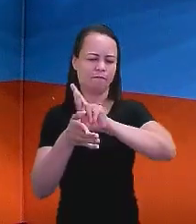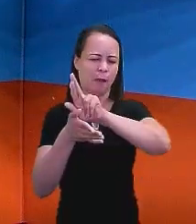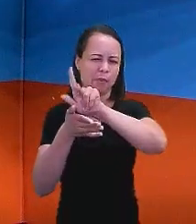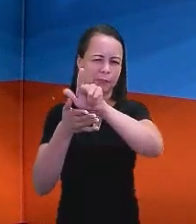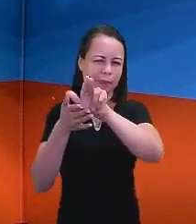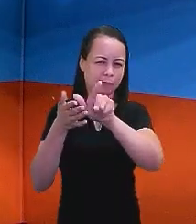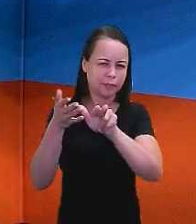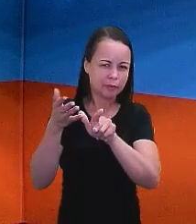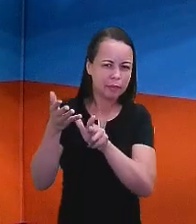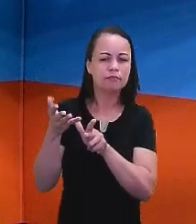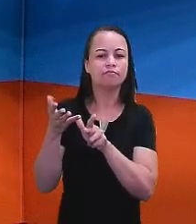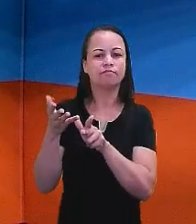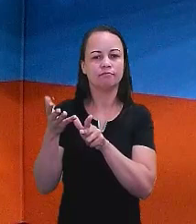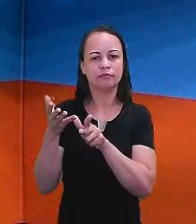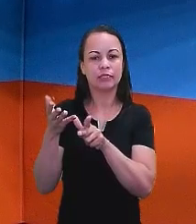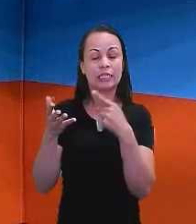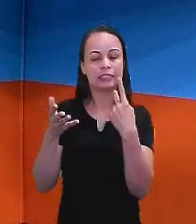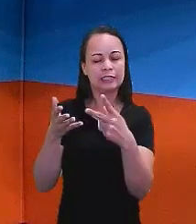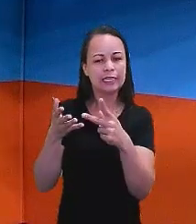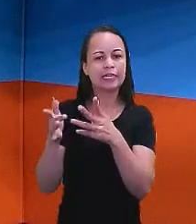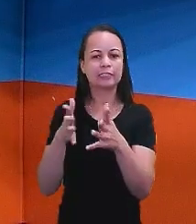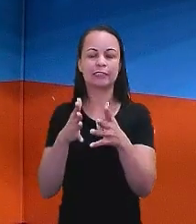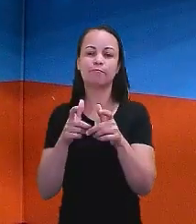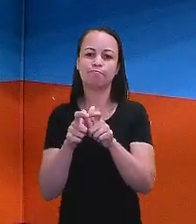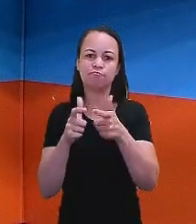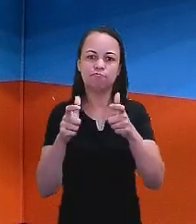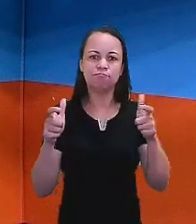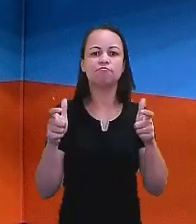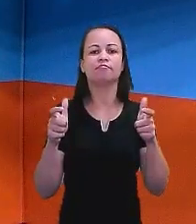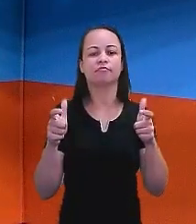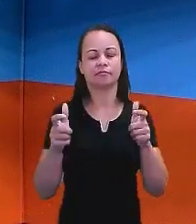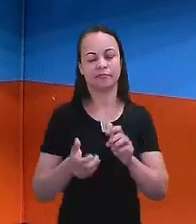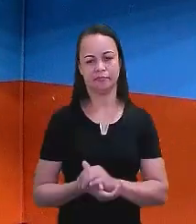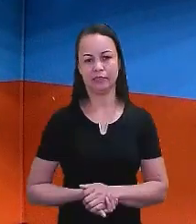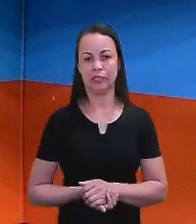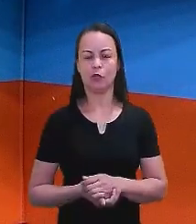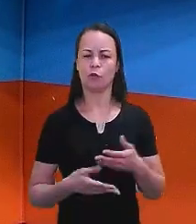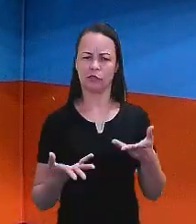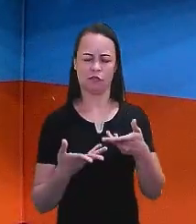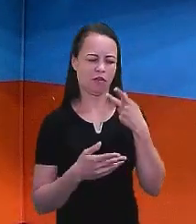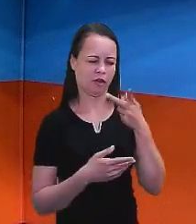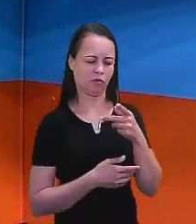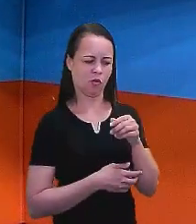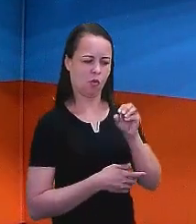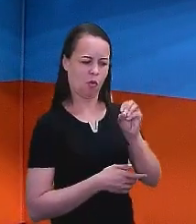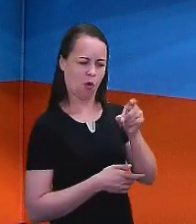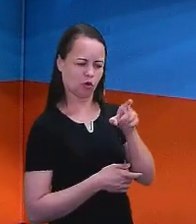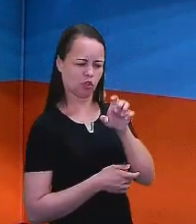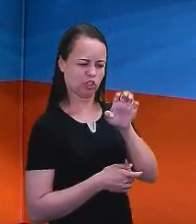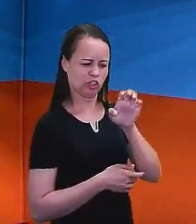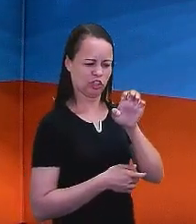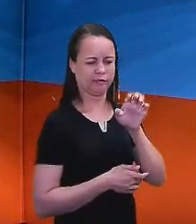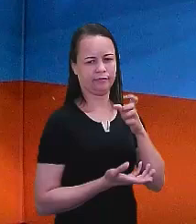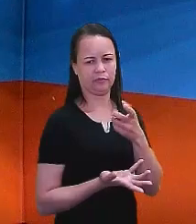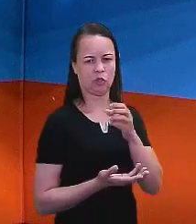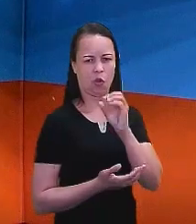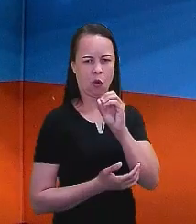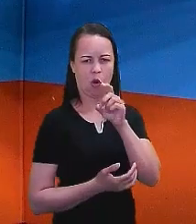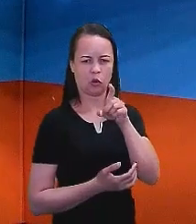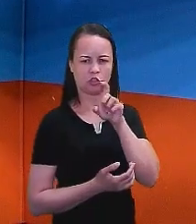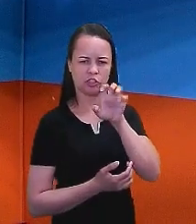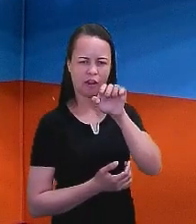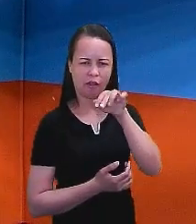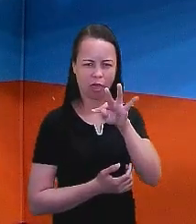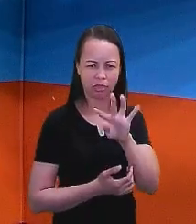Uma diversidade linguística muito grande. Quando eu digo oxe, quando eu falo oxente,